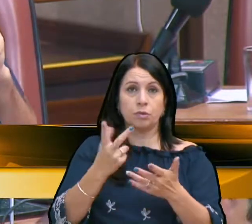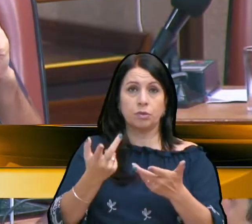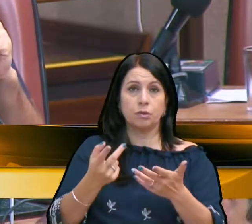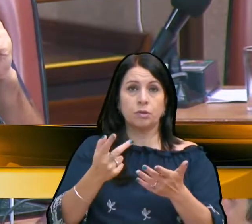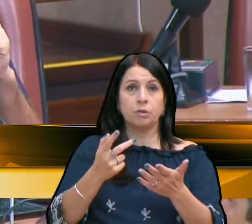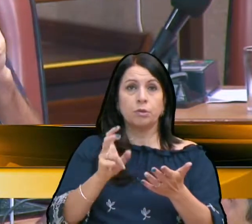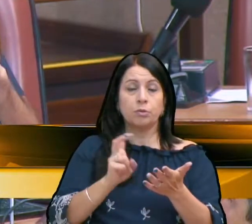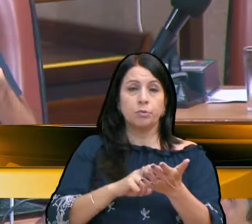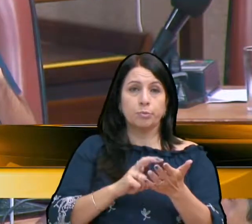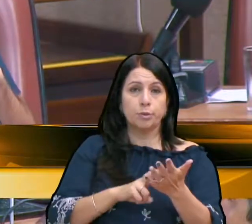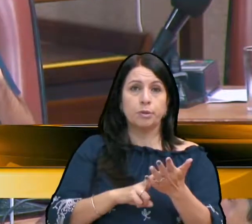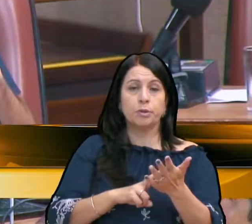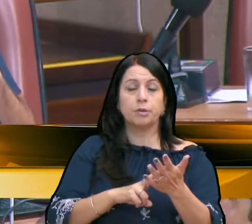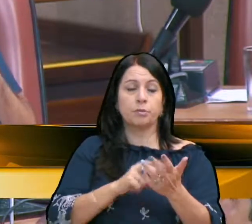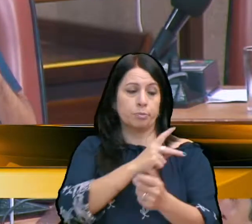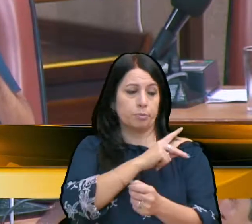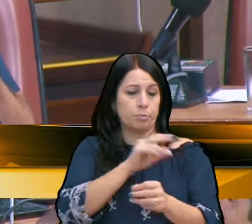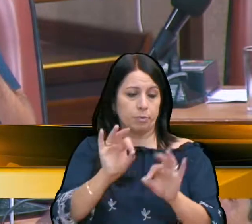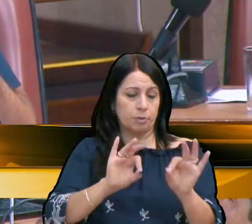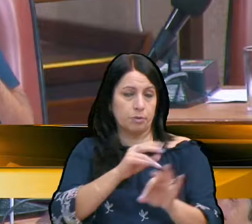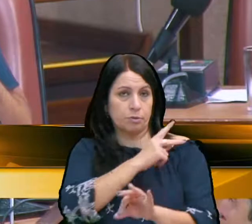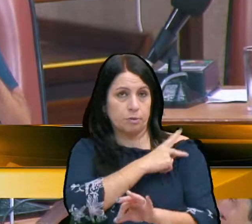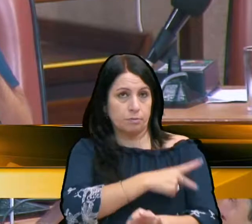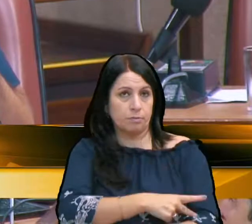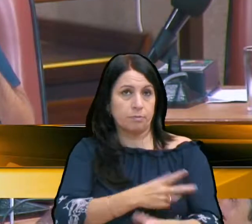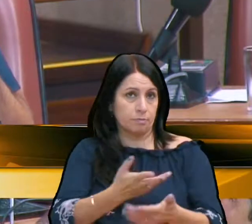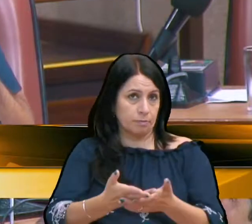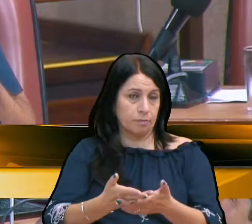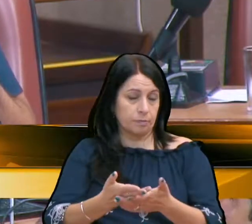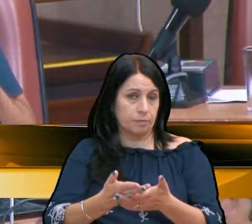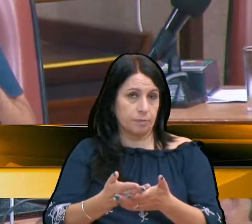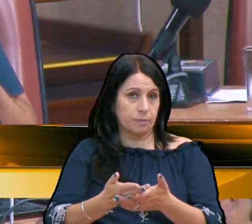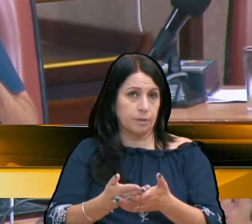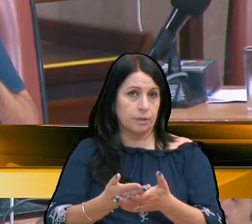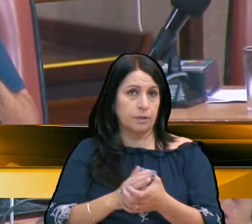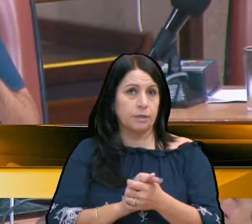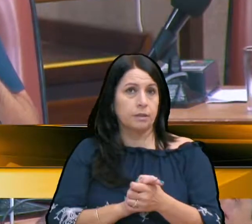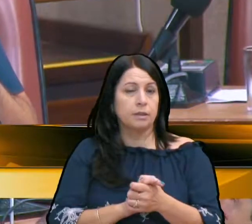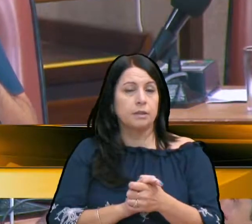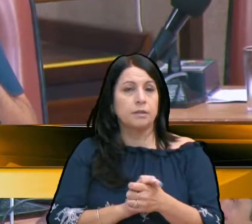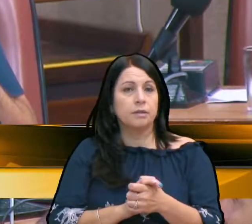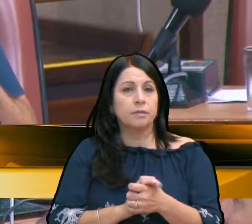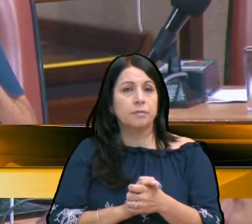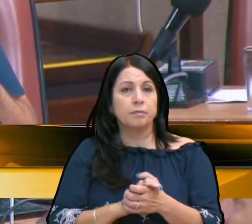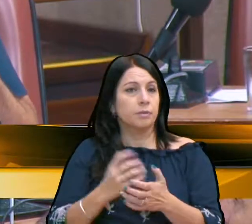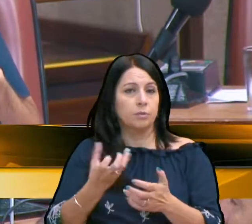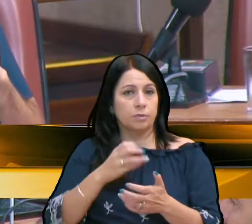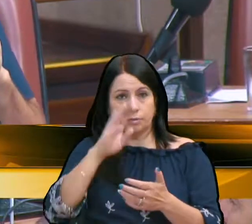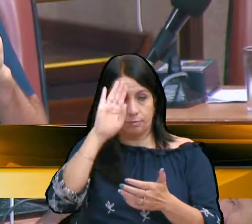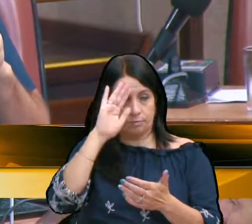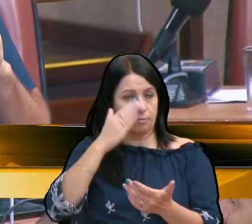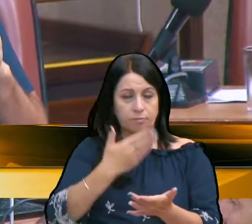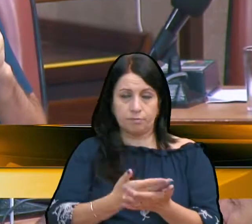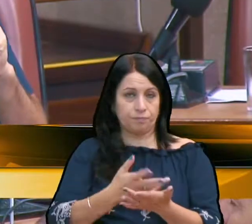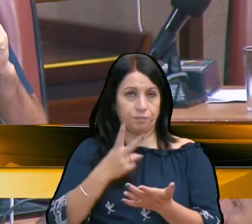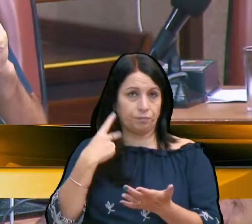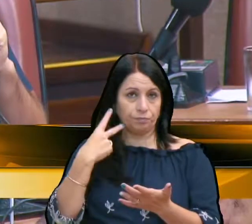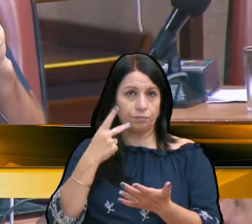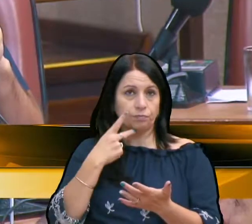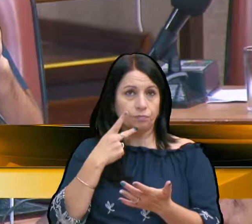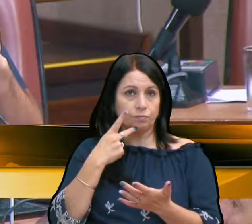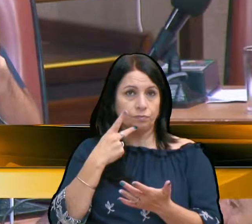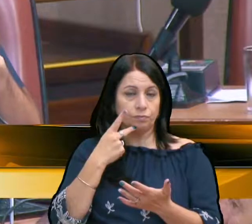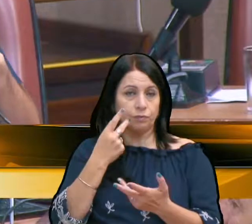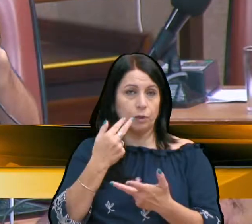planejamento pedagógico, né? Enfim, é uma comoção. Eu não quero acreditar, vereador. E aqui eu vou